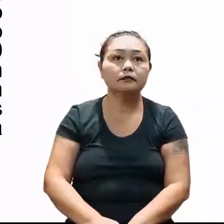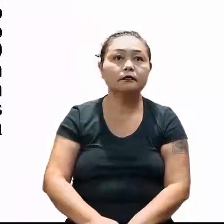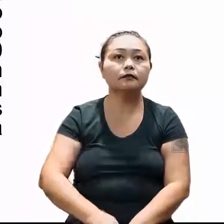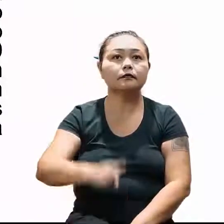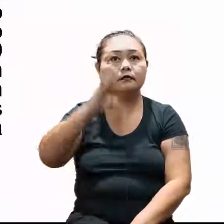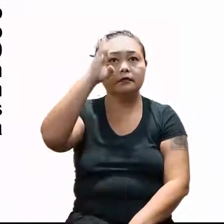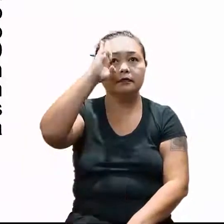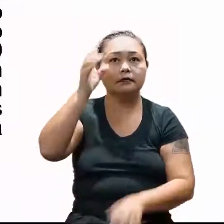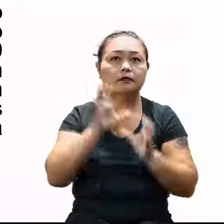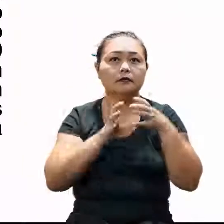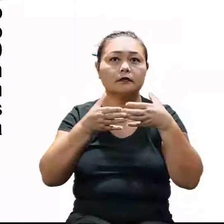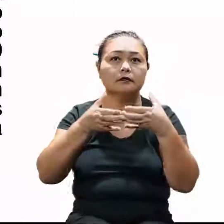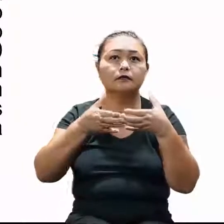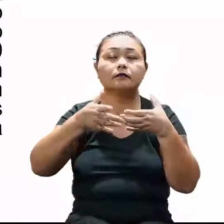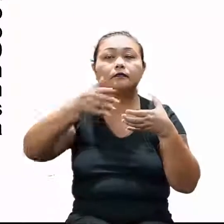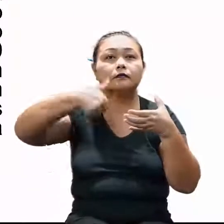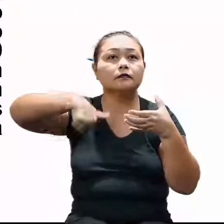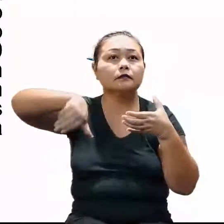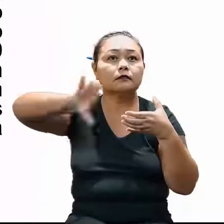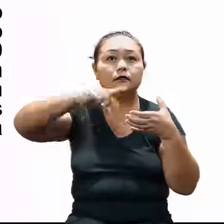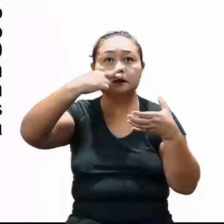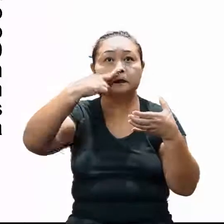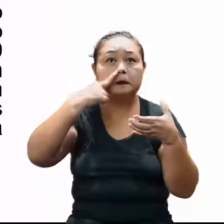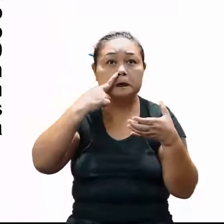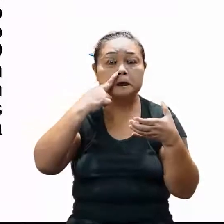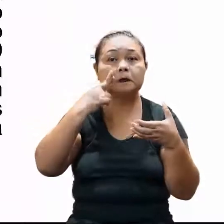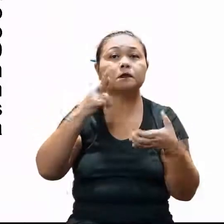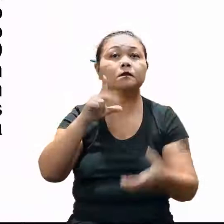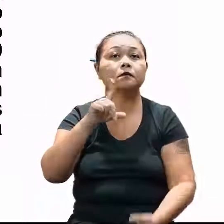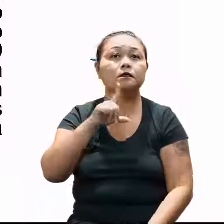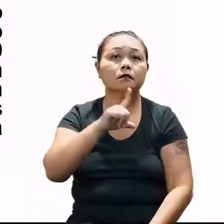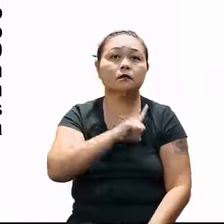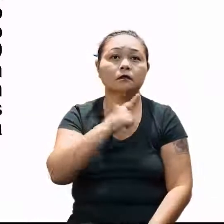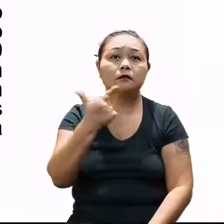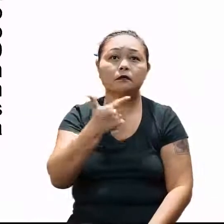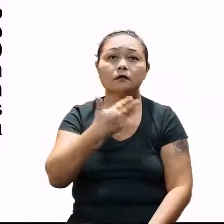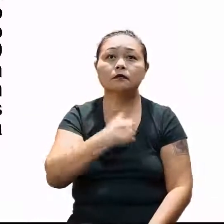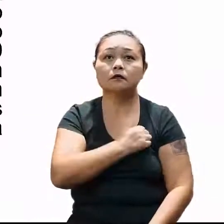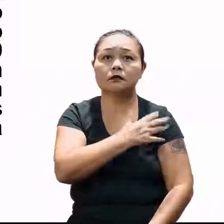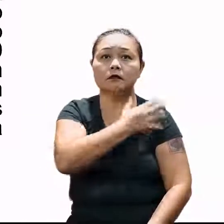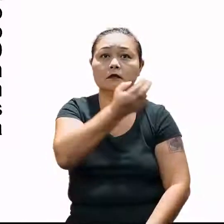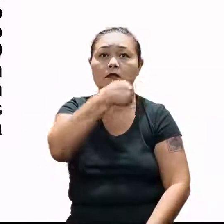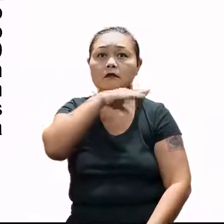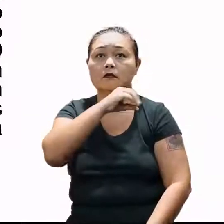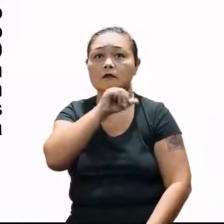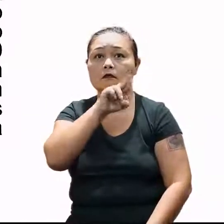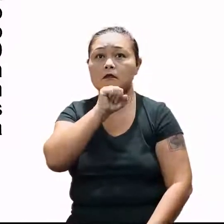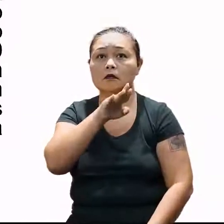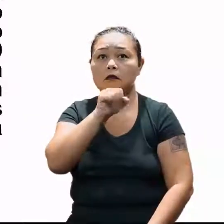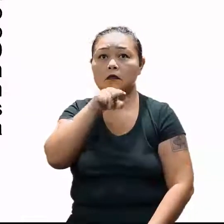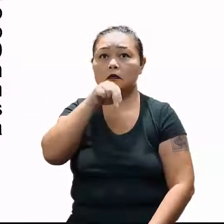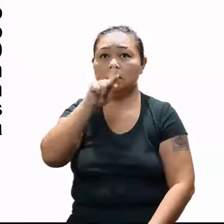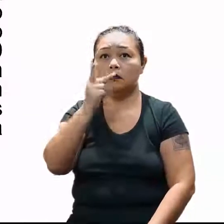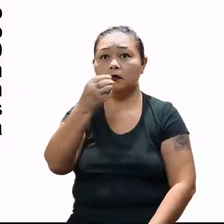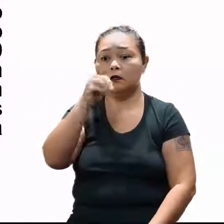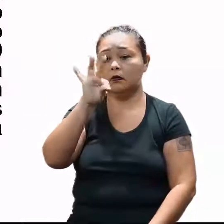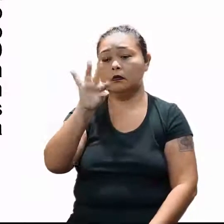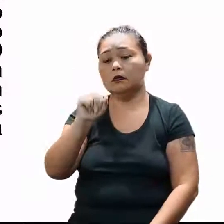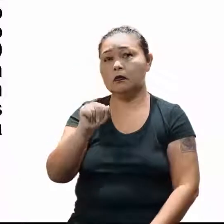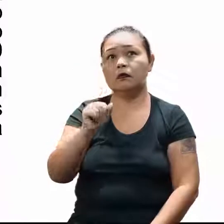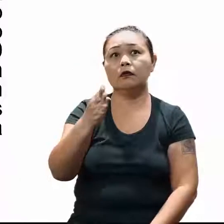Os principais expedicionários eram, além de Rondon, o segundo tenente Nicolau Bueno Horta